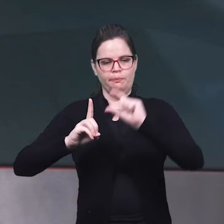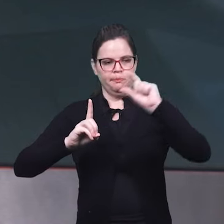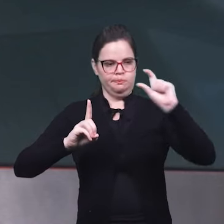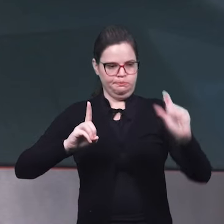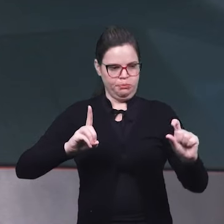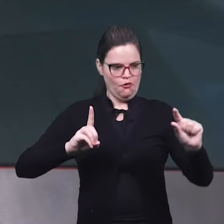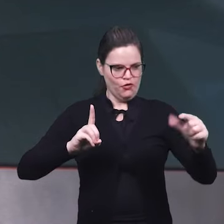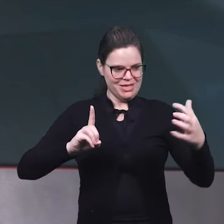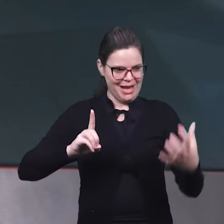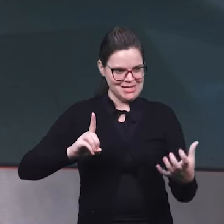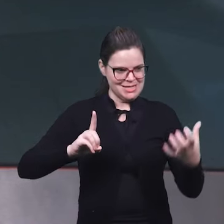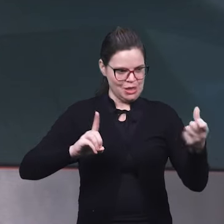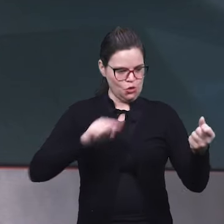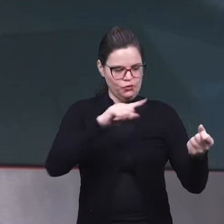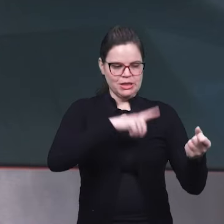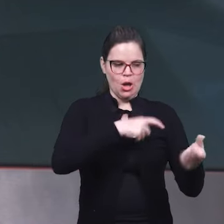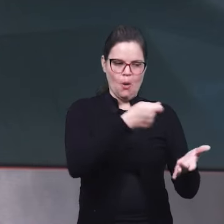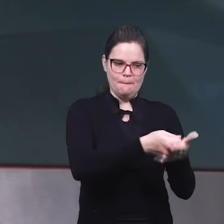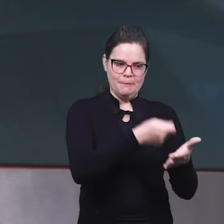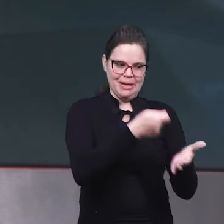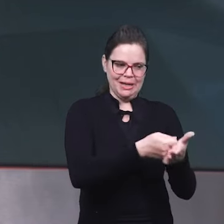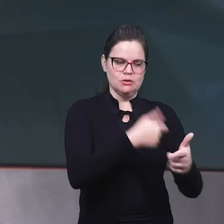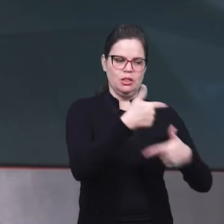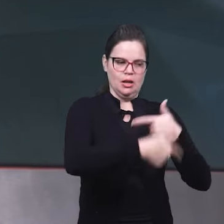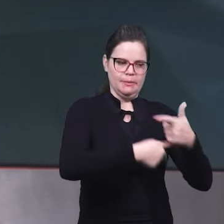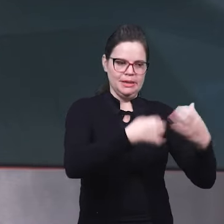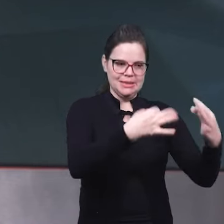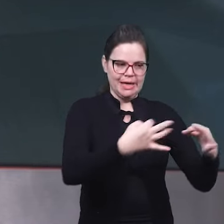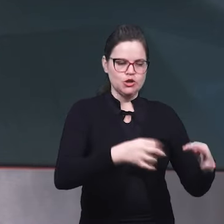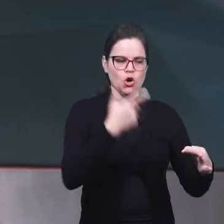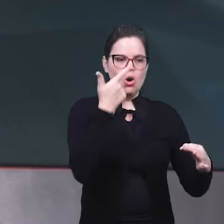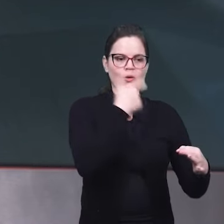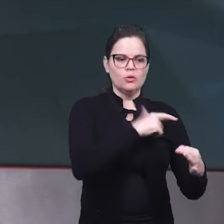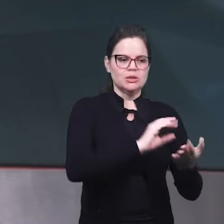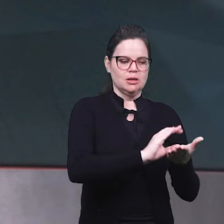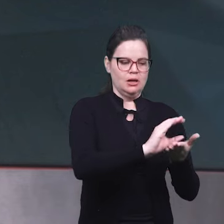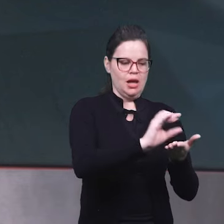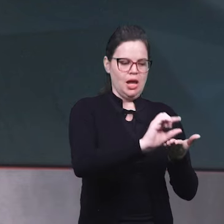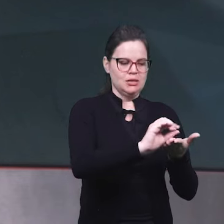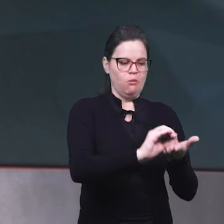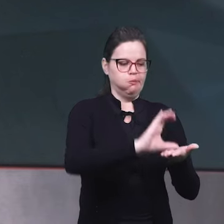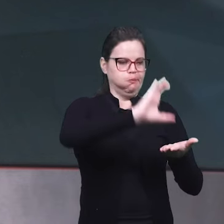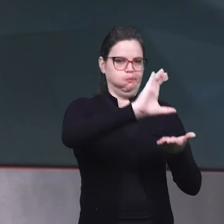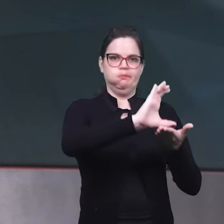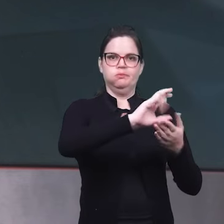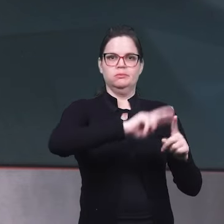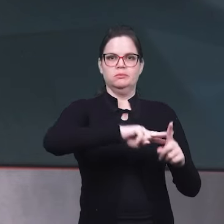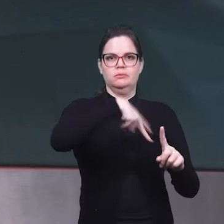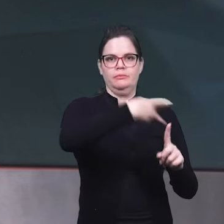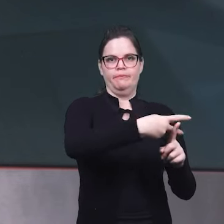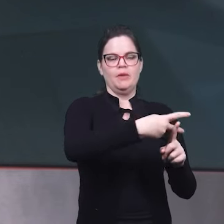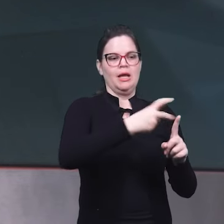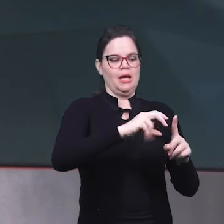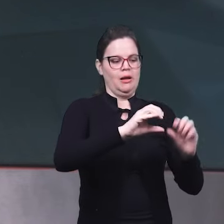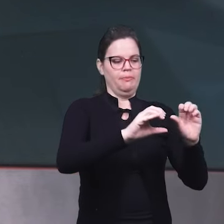igual ao valor da obrigação daquele que tomou o dinheiro emprestado. Aí